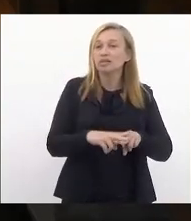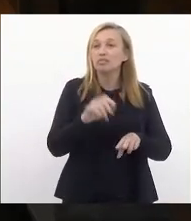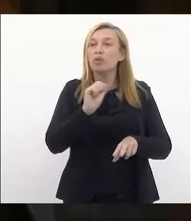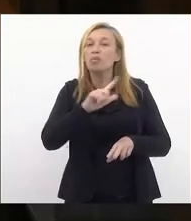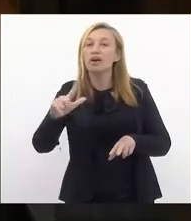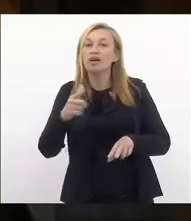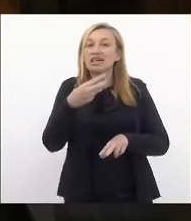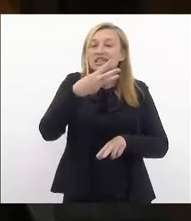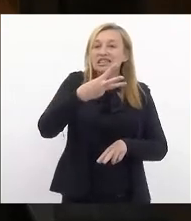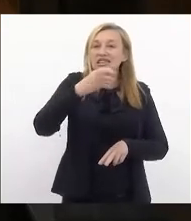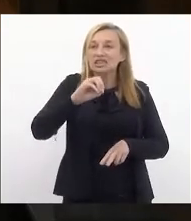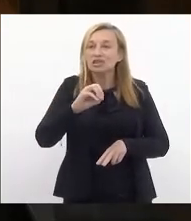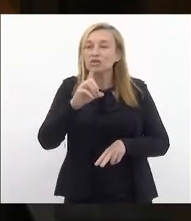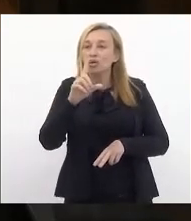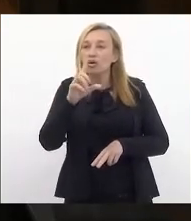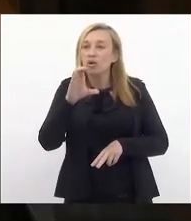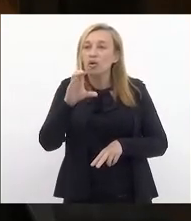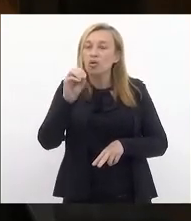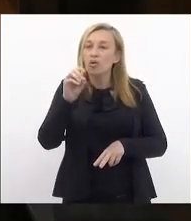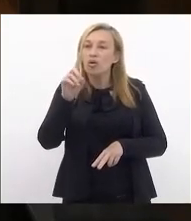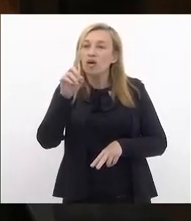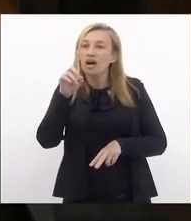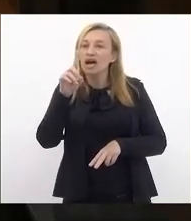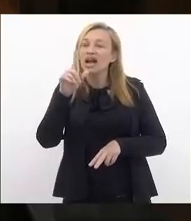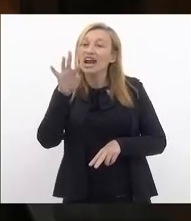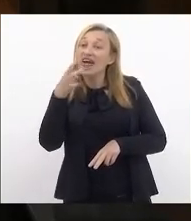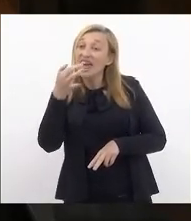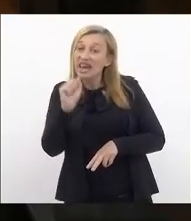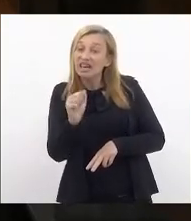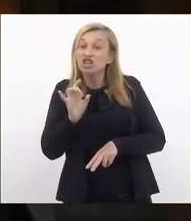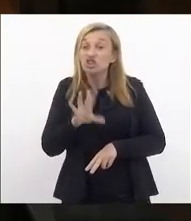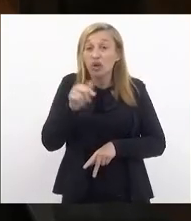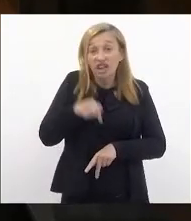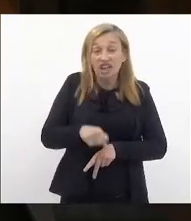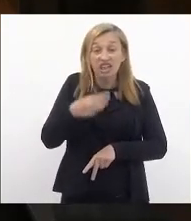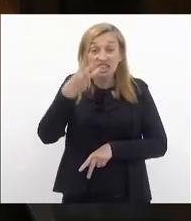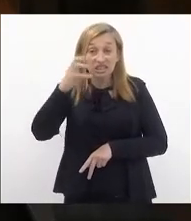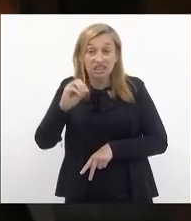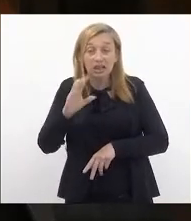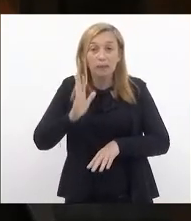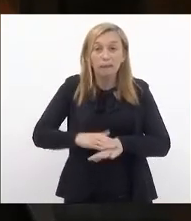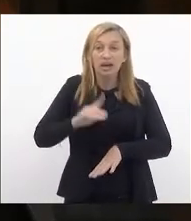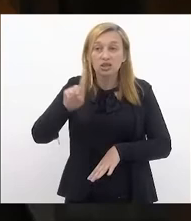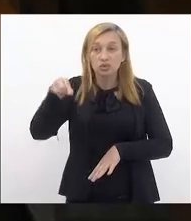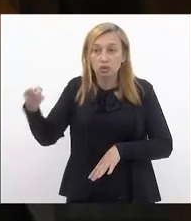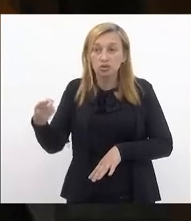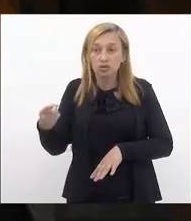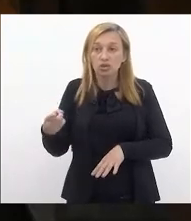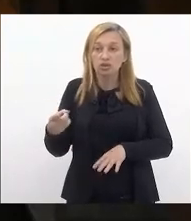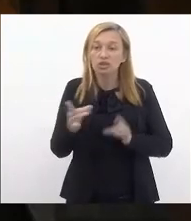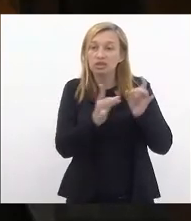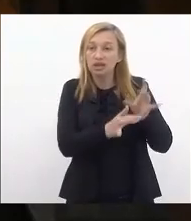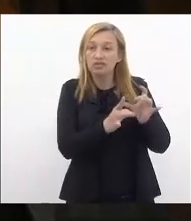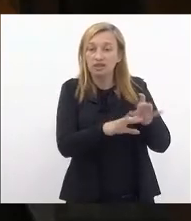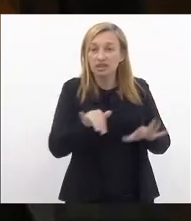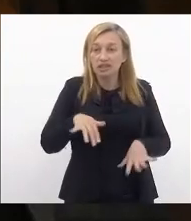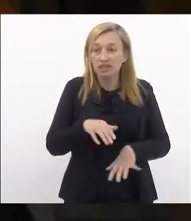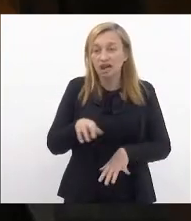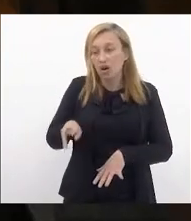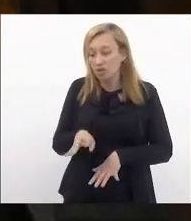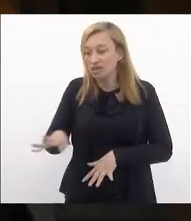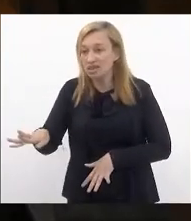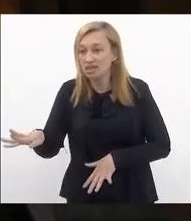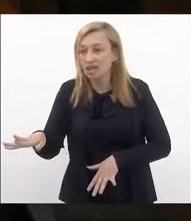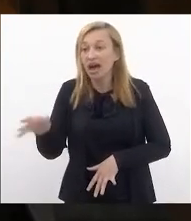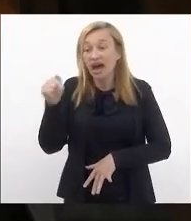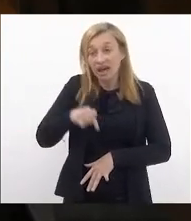30 coleiras aqui no Menezes Cortes só que 30 mais as apreendidas no comércio da Rocinha aqui